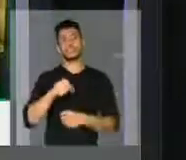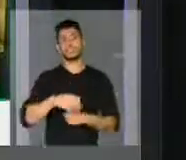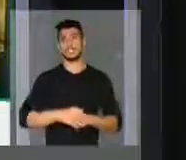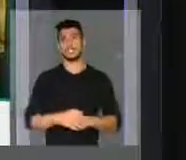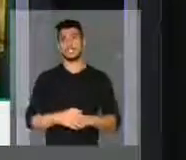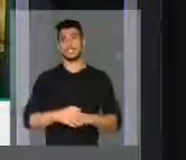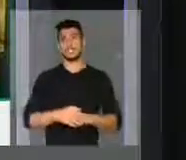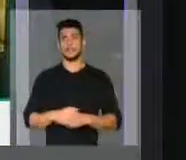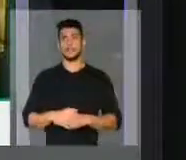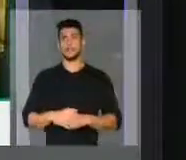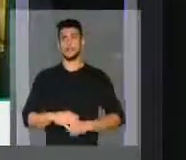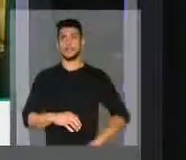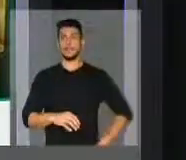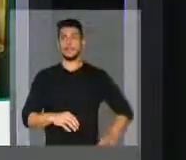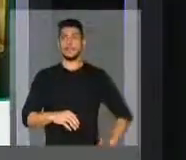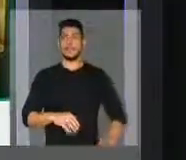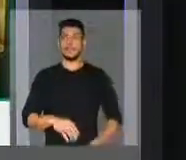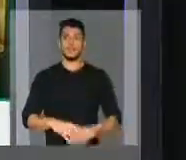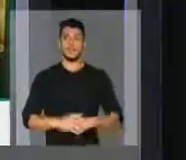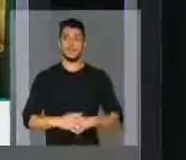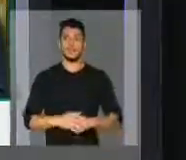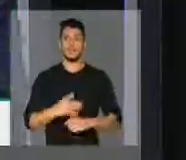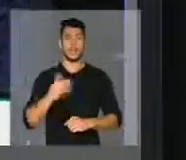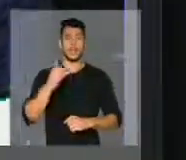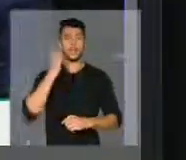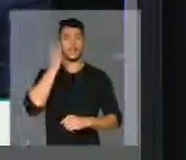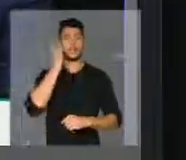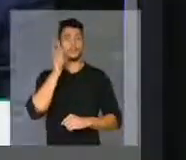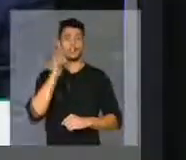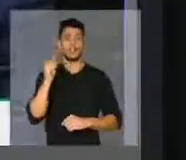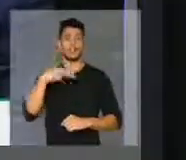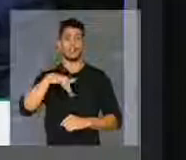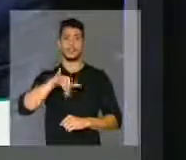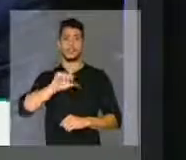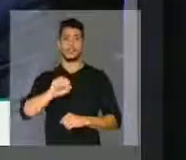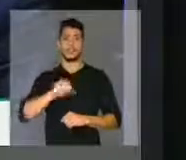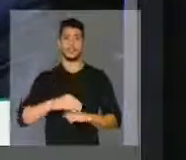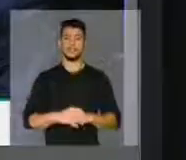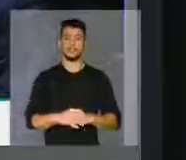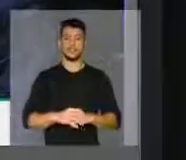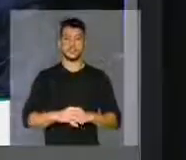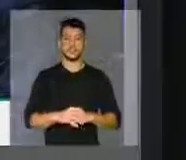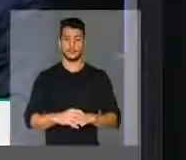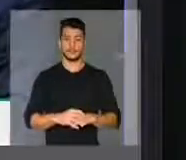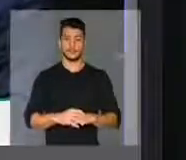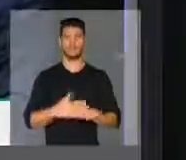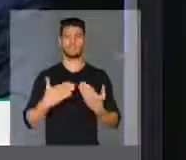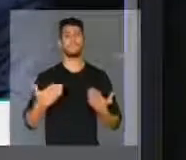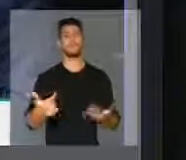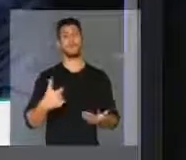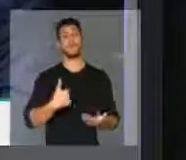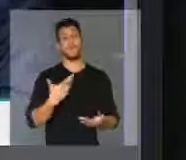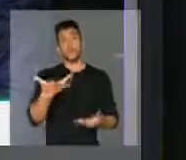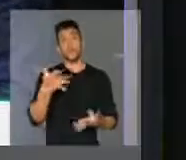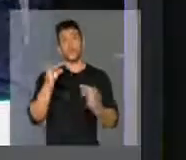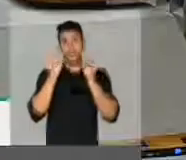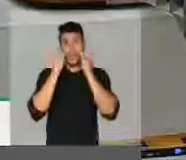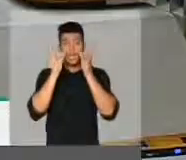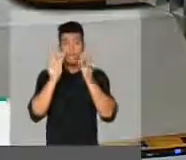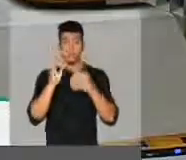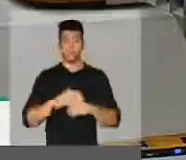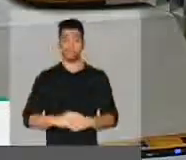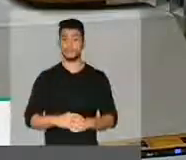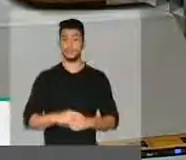Onix. Deputado Fraga, eu quero aqui dar um testemunho. Fazem, este ano,